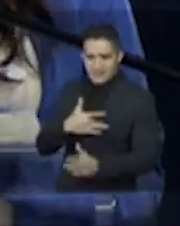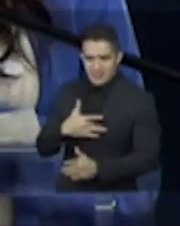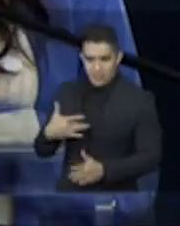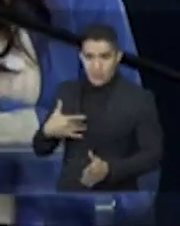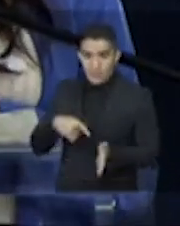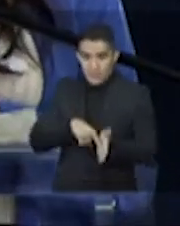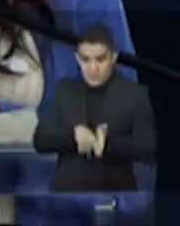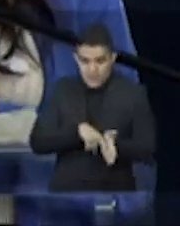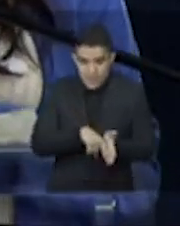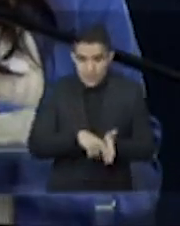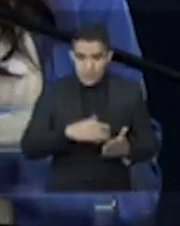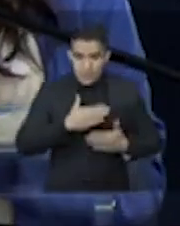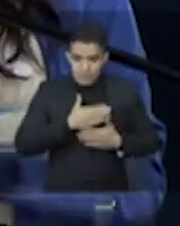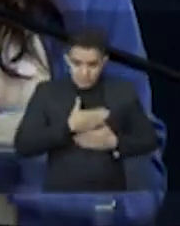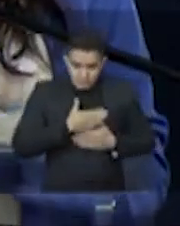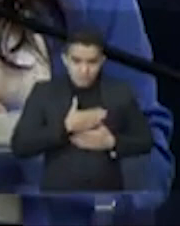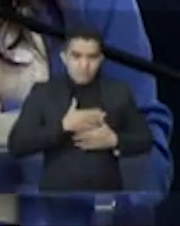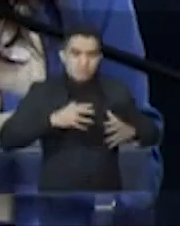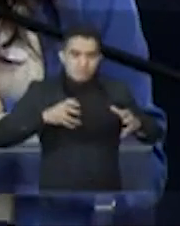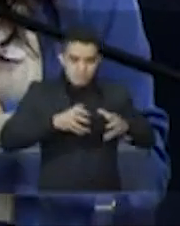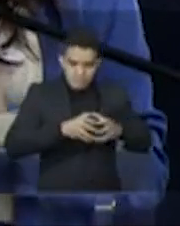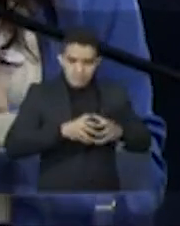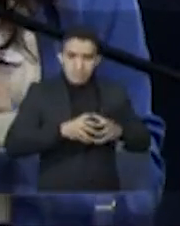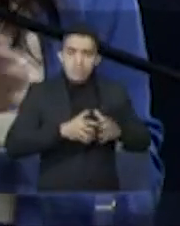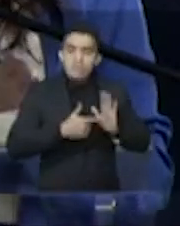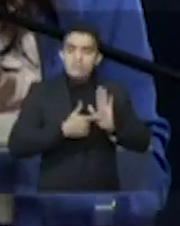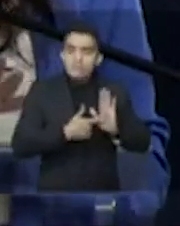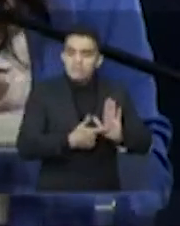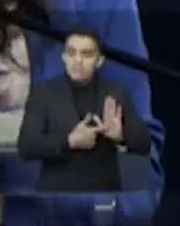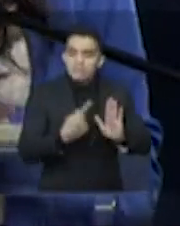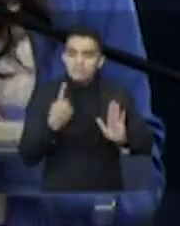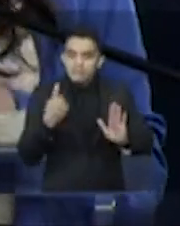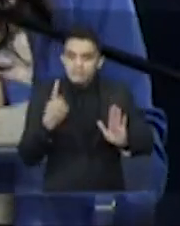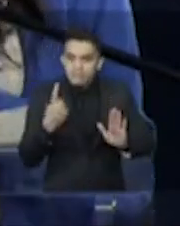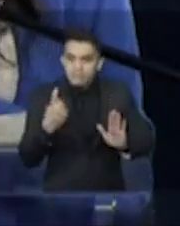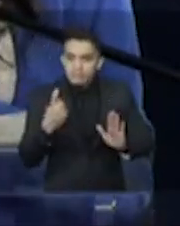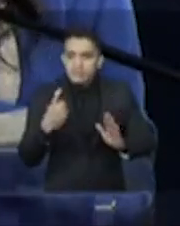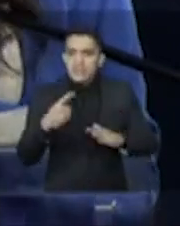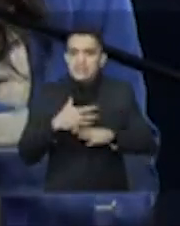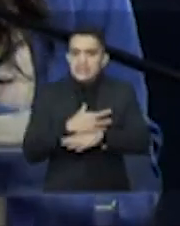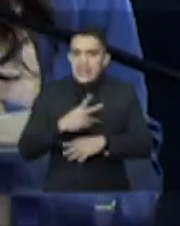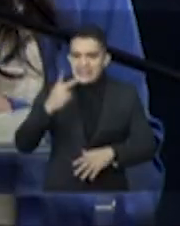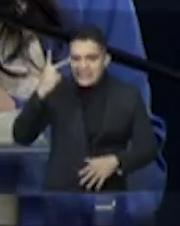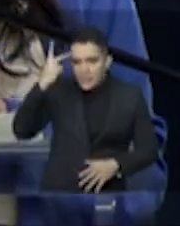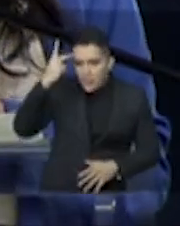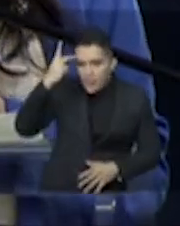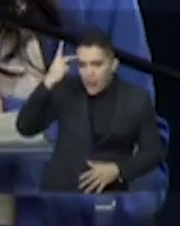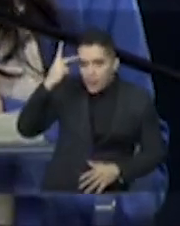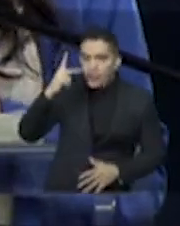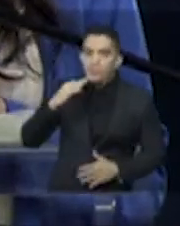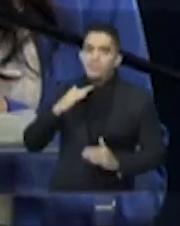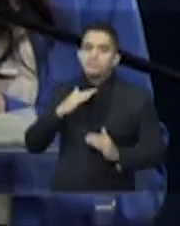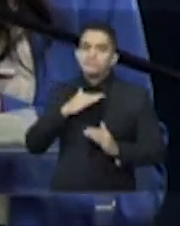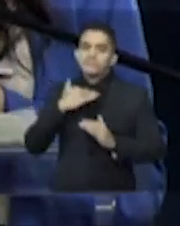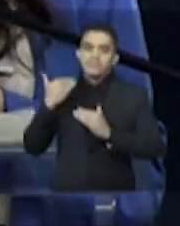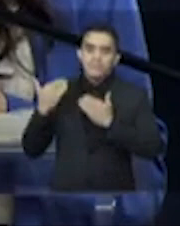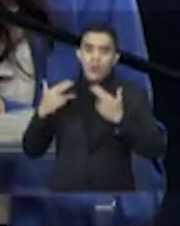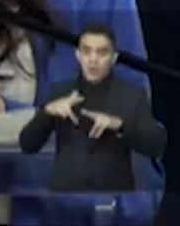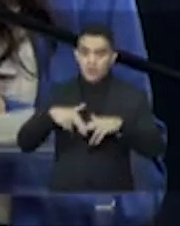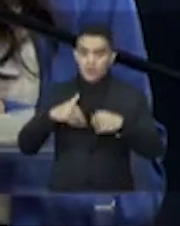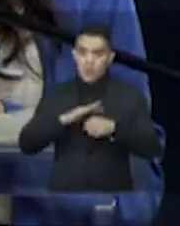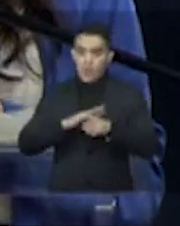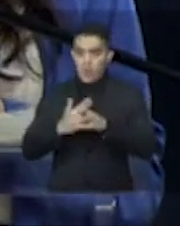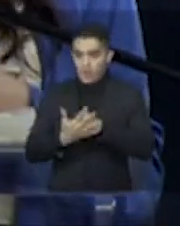aqui realizada pela clínica Luiz Gama, mostrou que apenas no município de São Paulo o número de mortos pela Covid